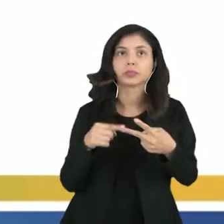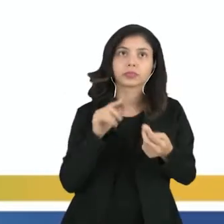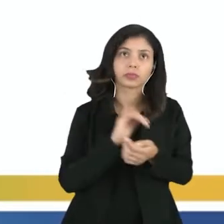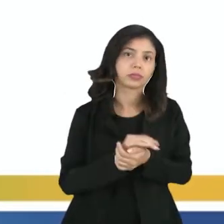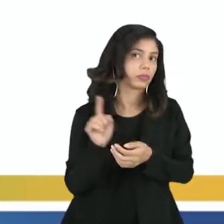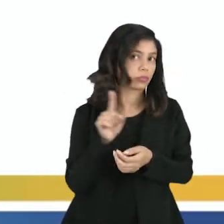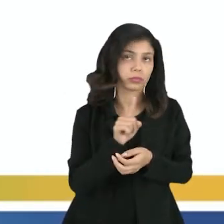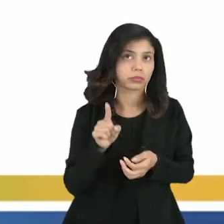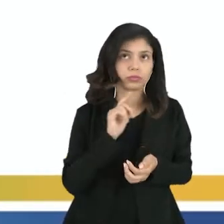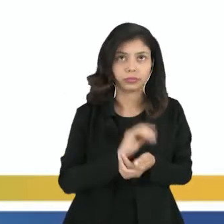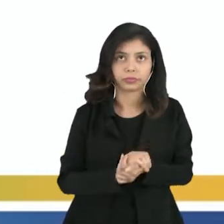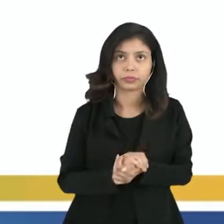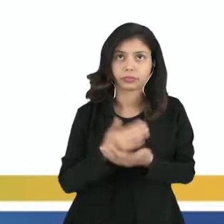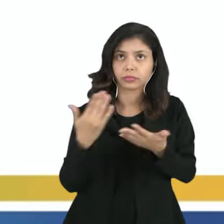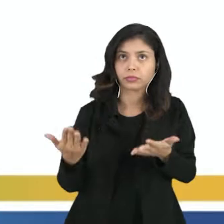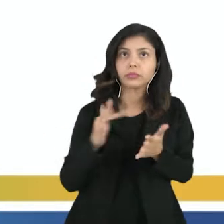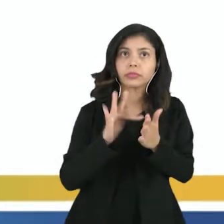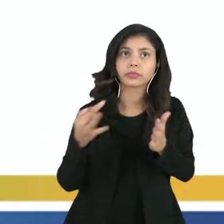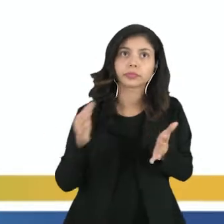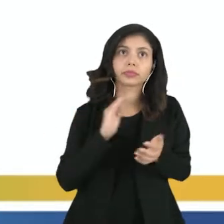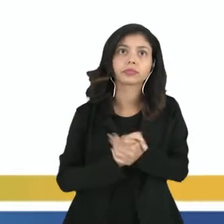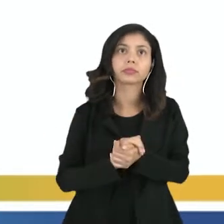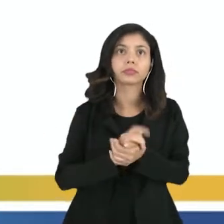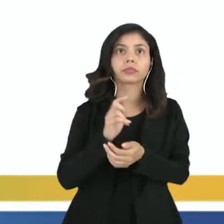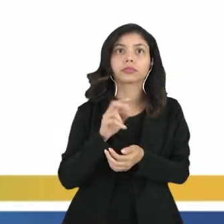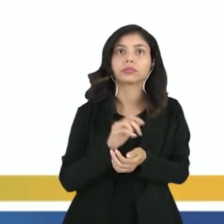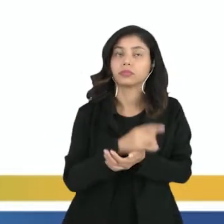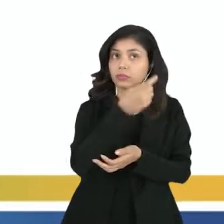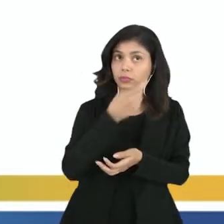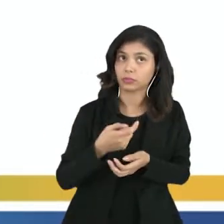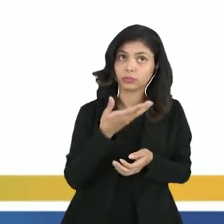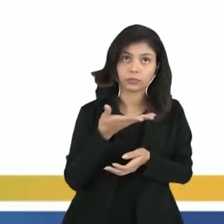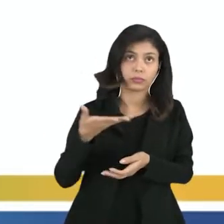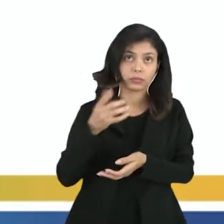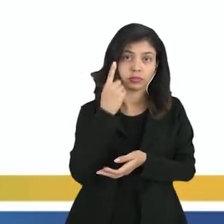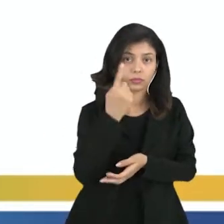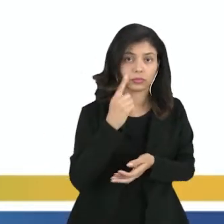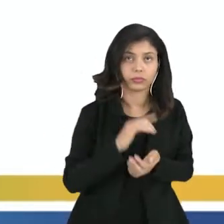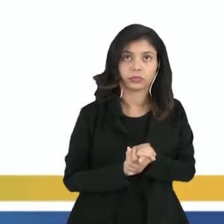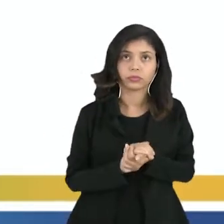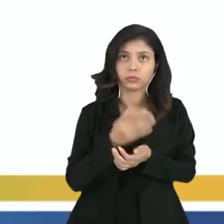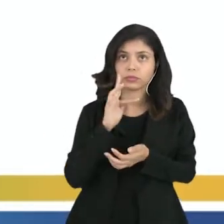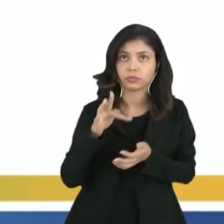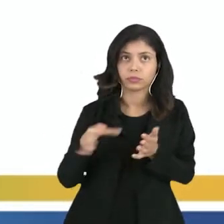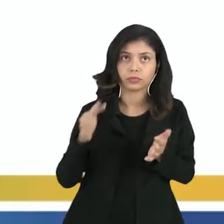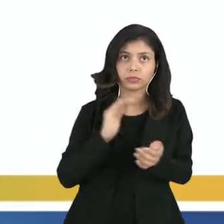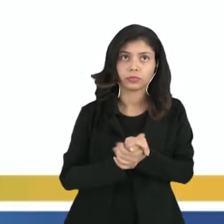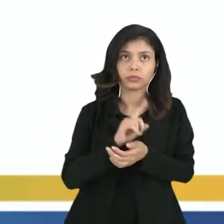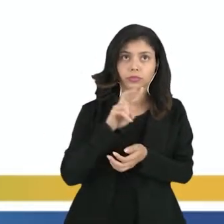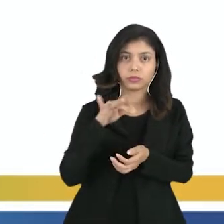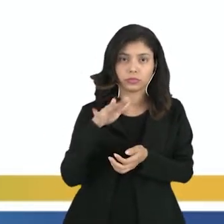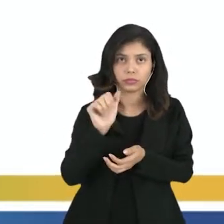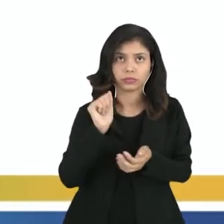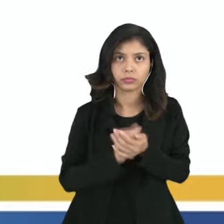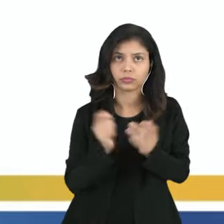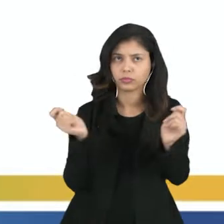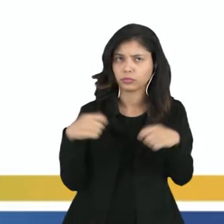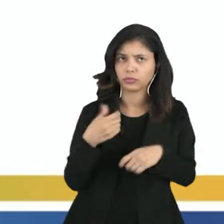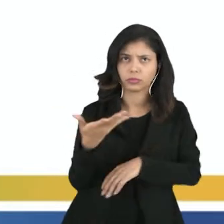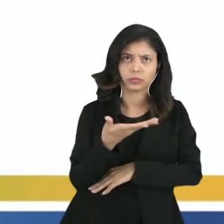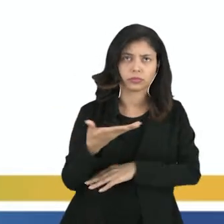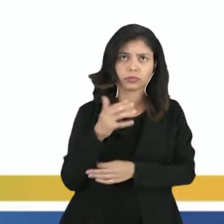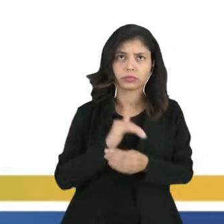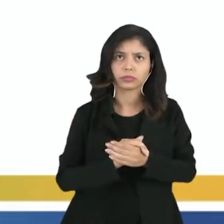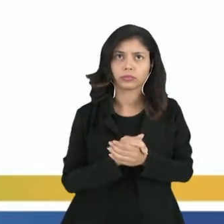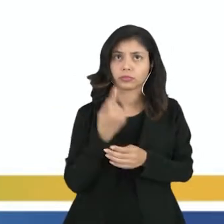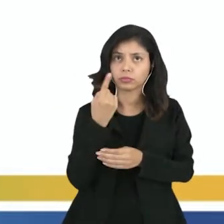são. Esse aí, né, essa função log de x na base 1, não é uma função logarítmica, pois a base é 1